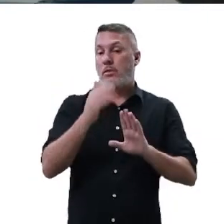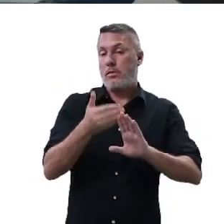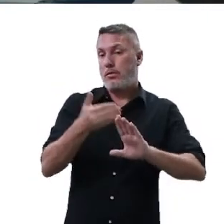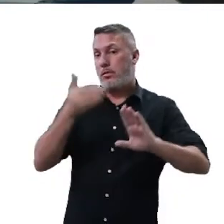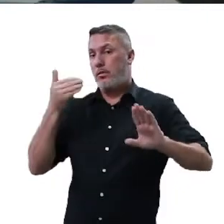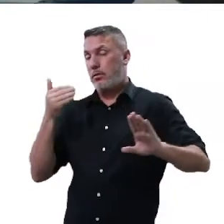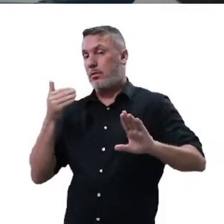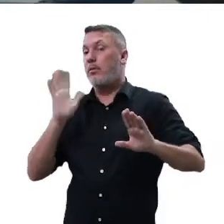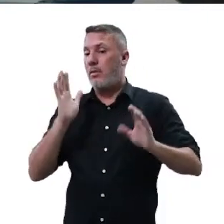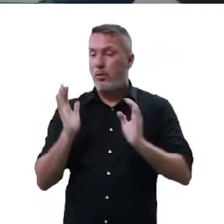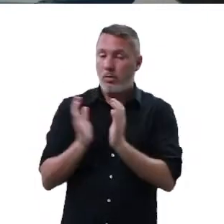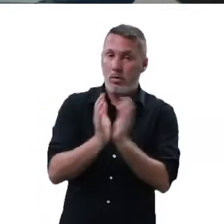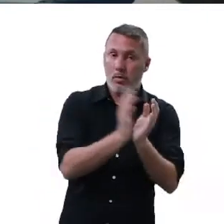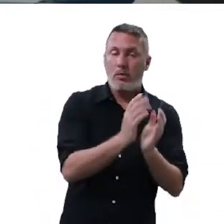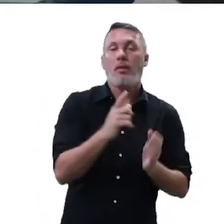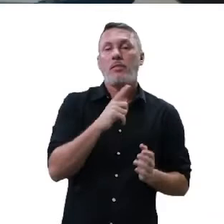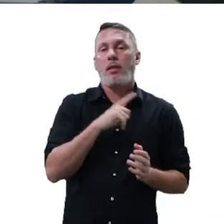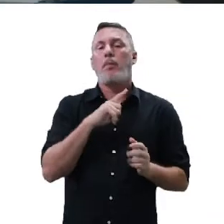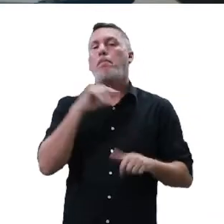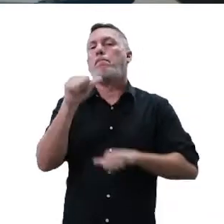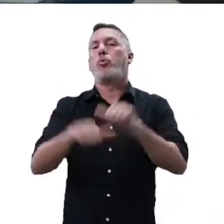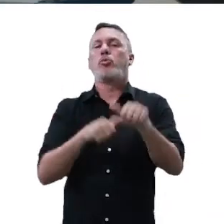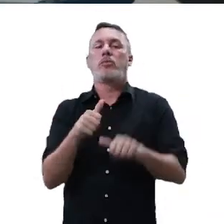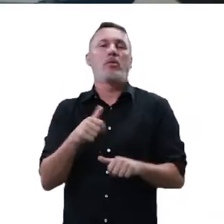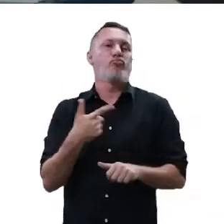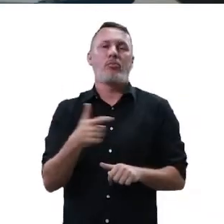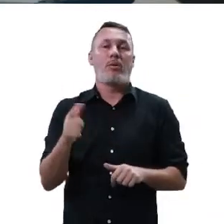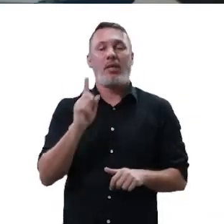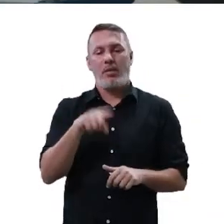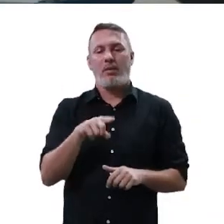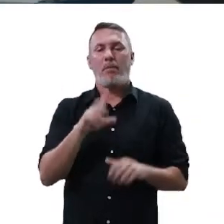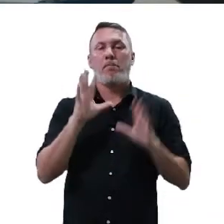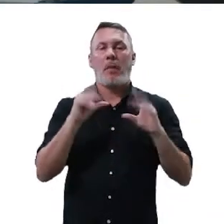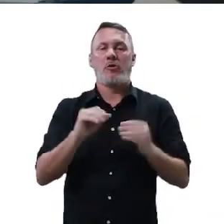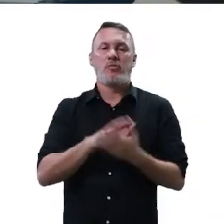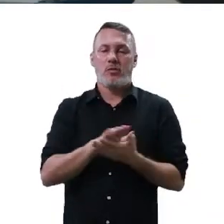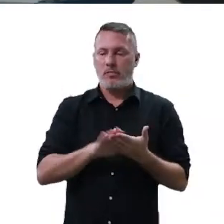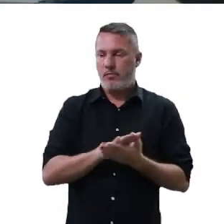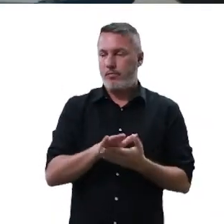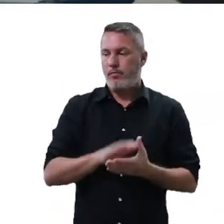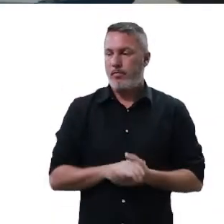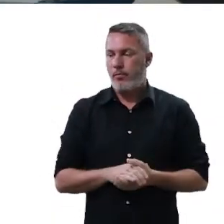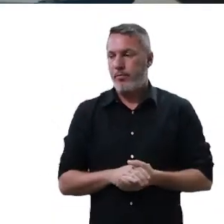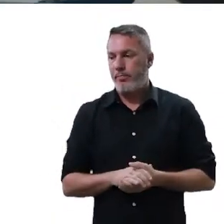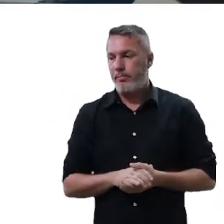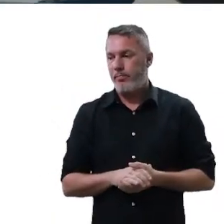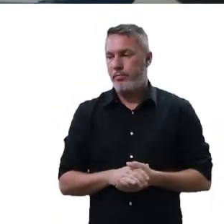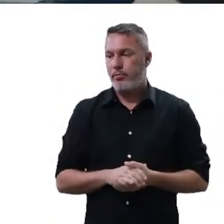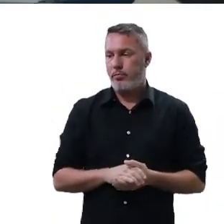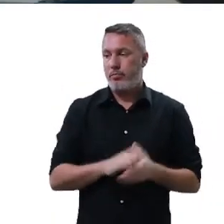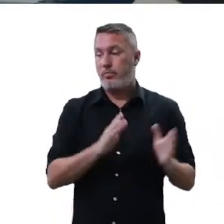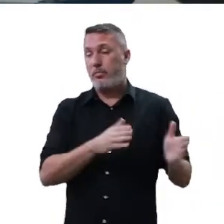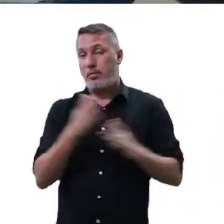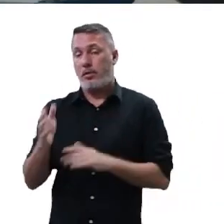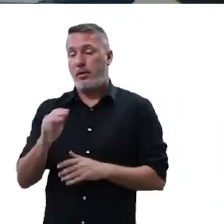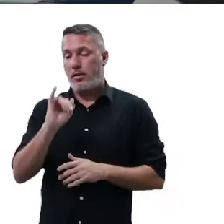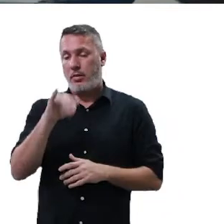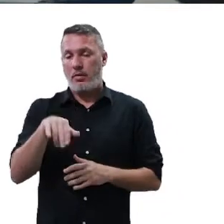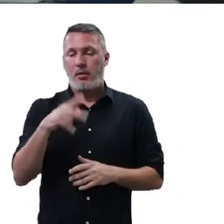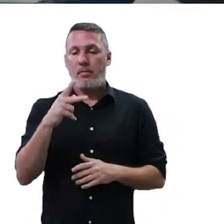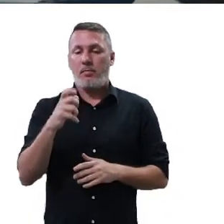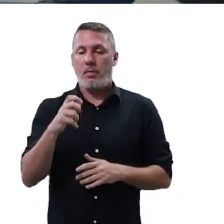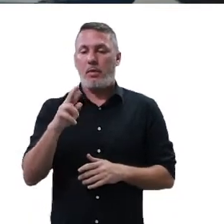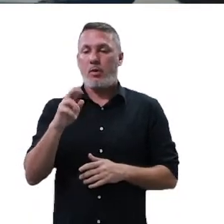Na essência mesmo, as coisas são imutáveis. Ok? Aí nós temos o Empédocles,